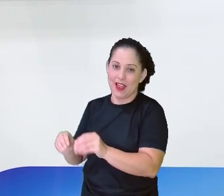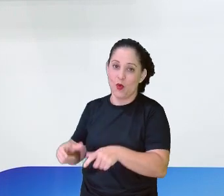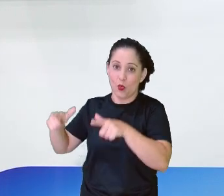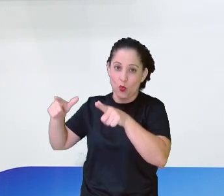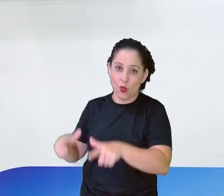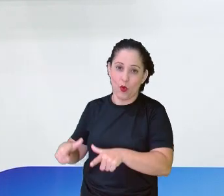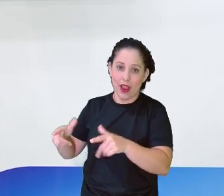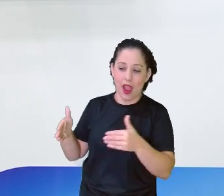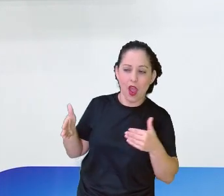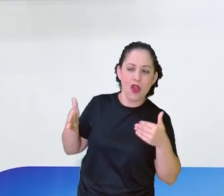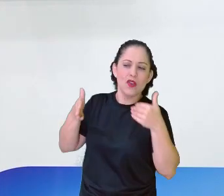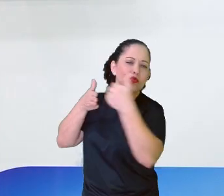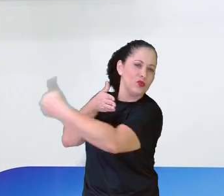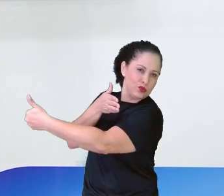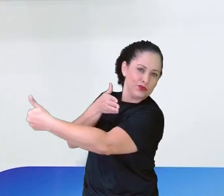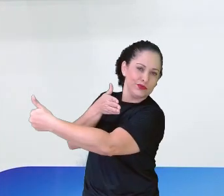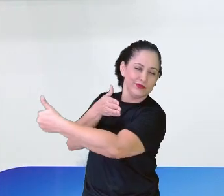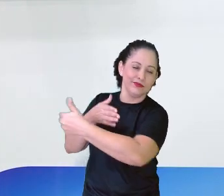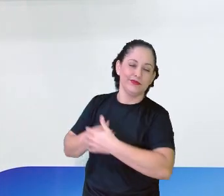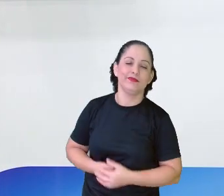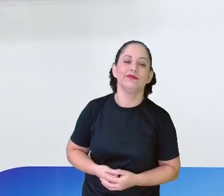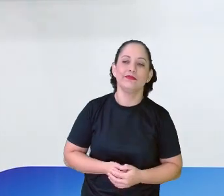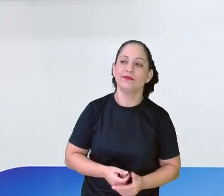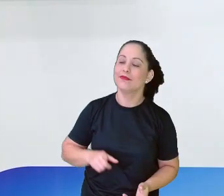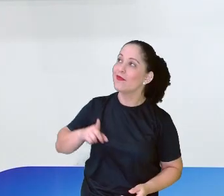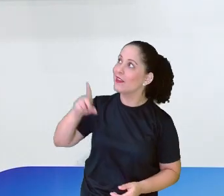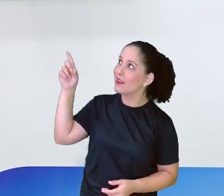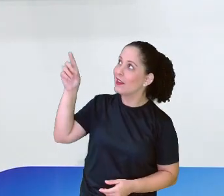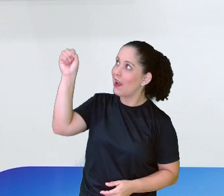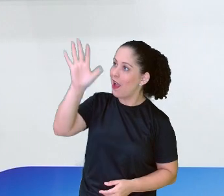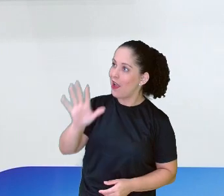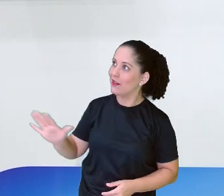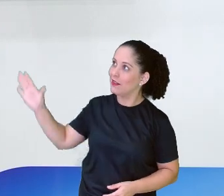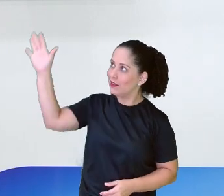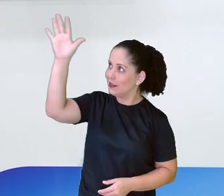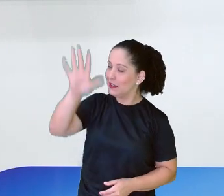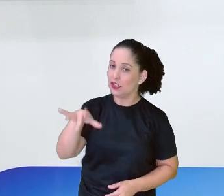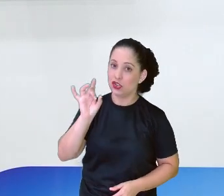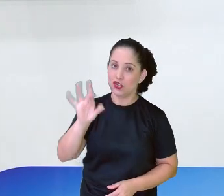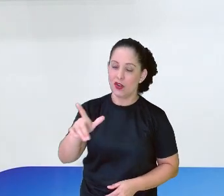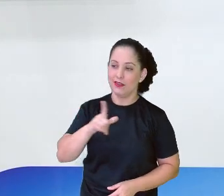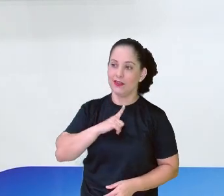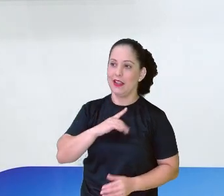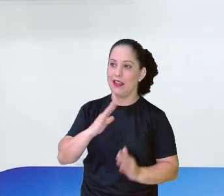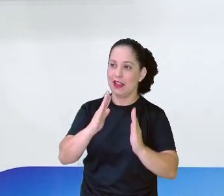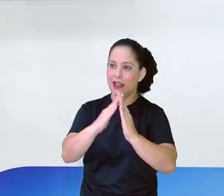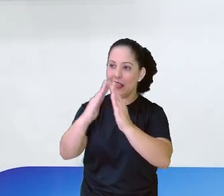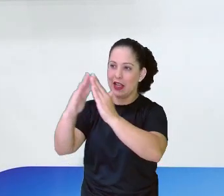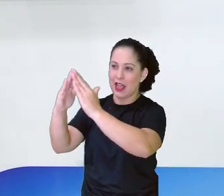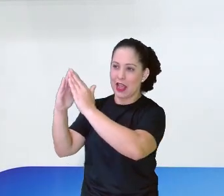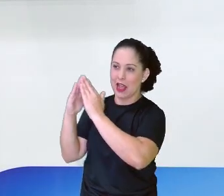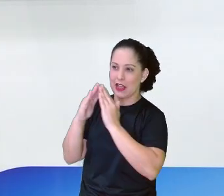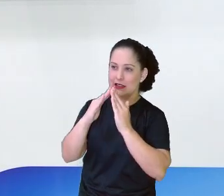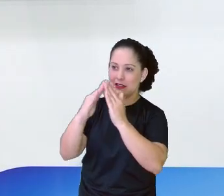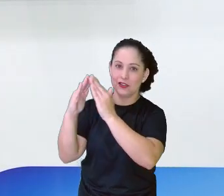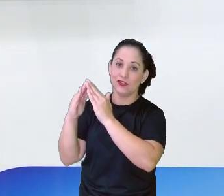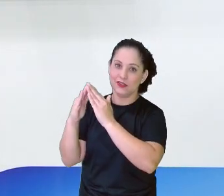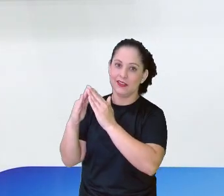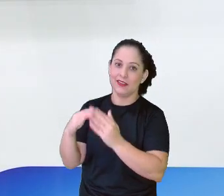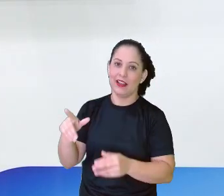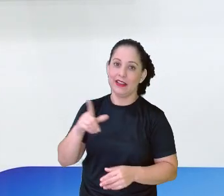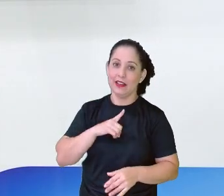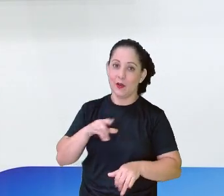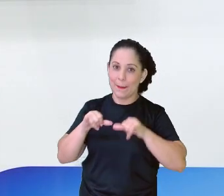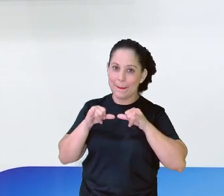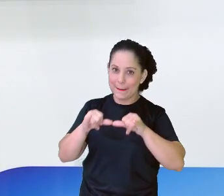local que o porto ficava não é mais nessa região aqui. Aqui agora só tem as casas, os mercados, as